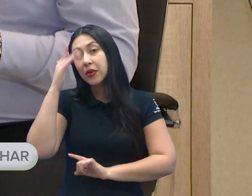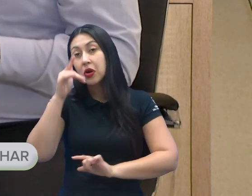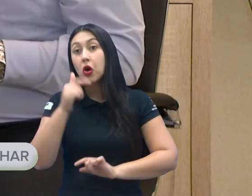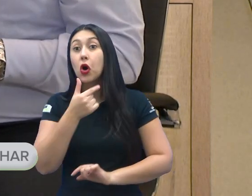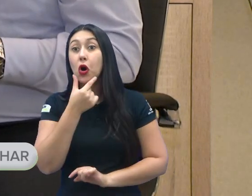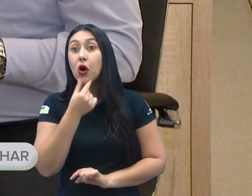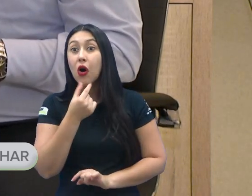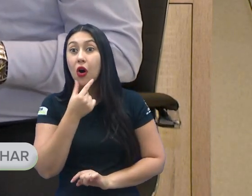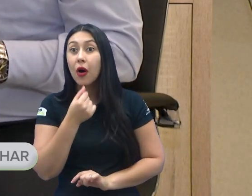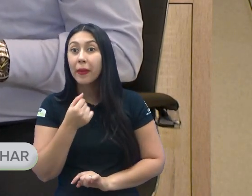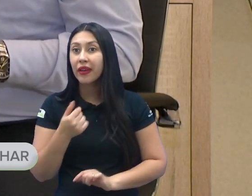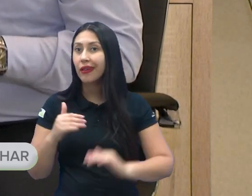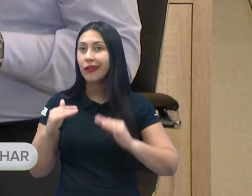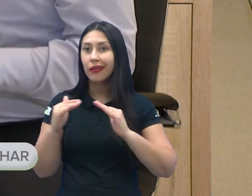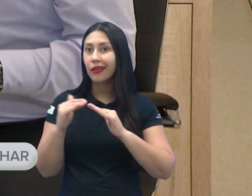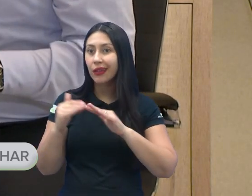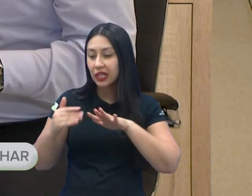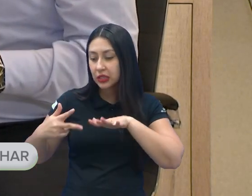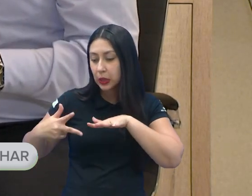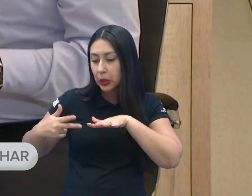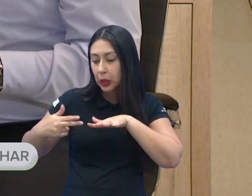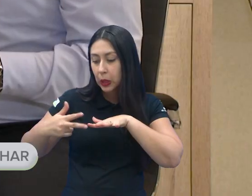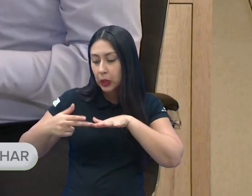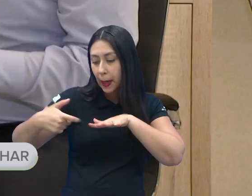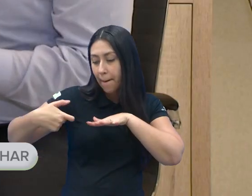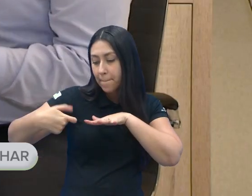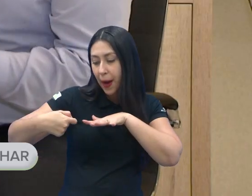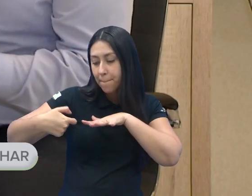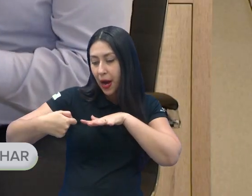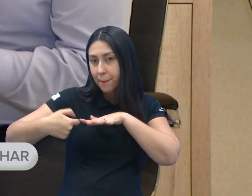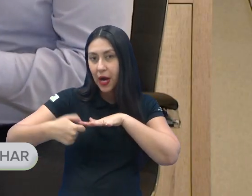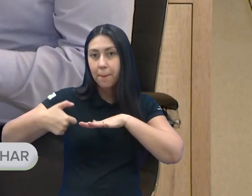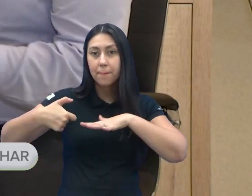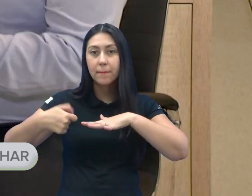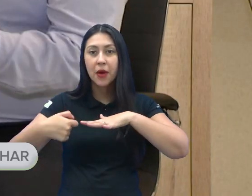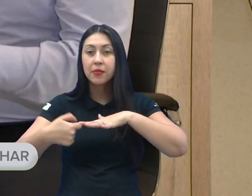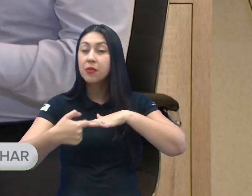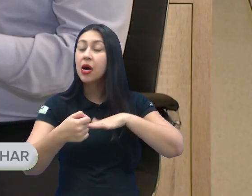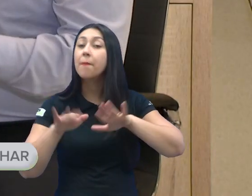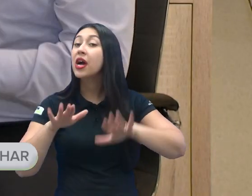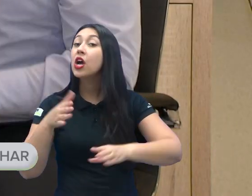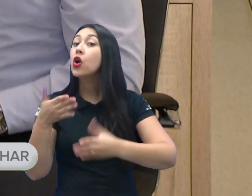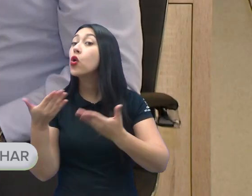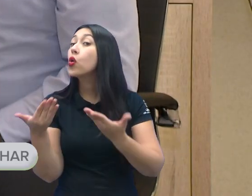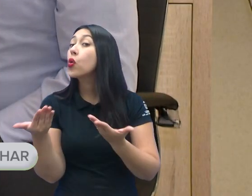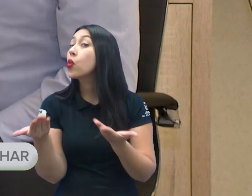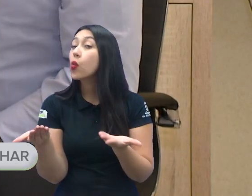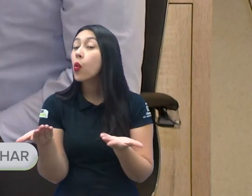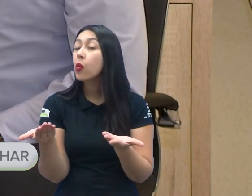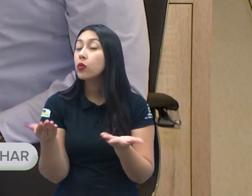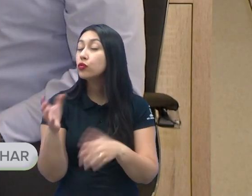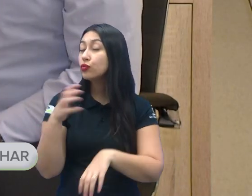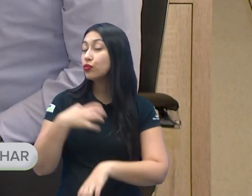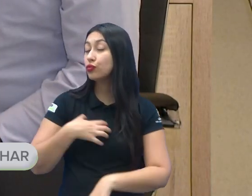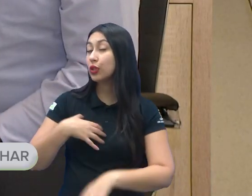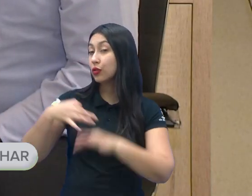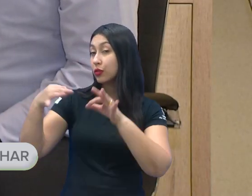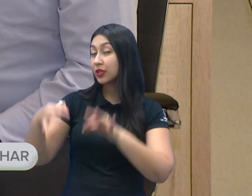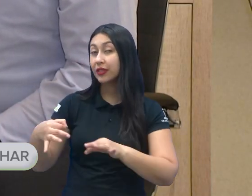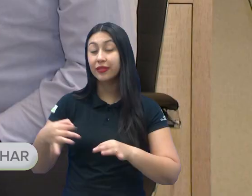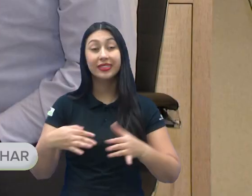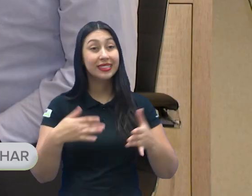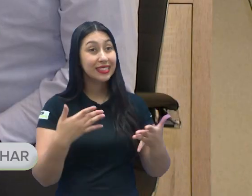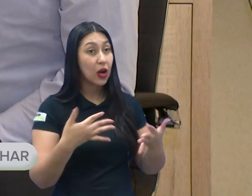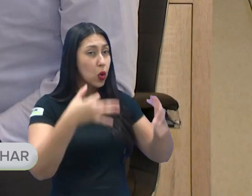homens, cortam unha dos pés em casa, né? Qual o jeito certo de cortar para evitar a unha encravada? Então, o jeito certo